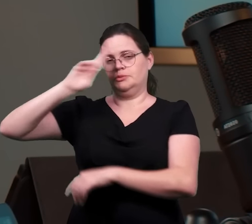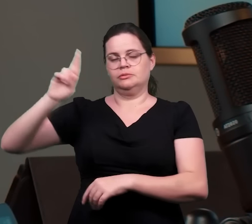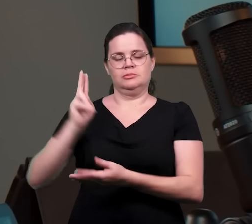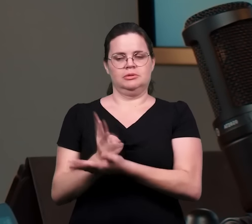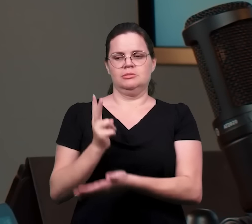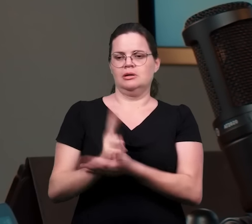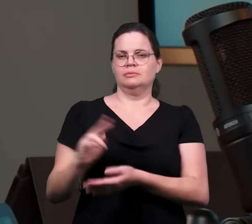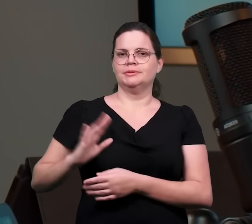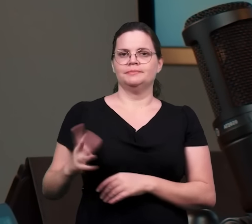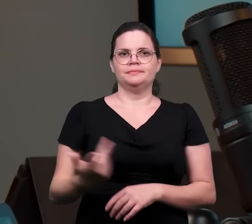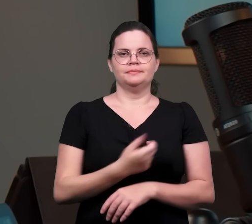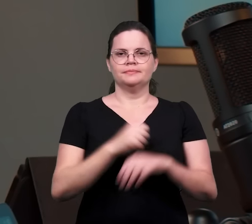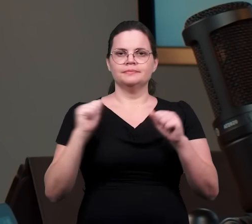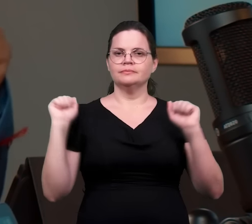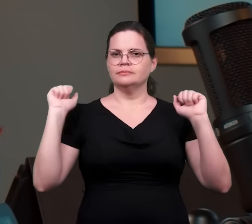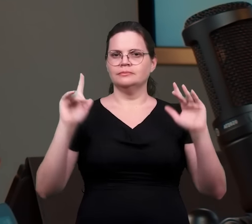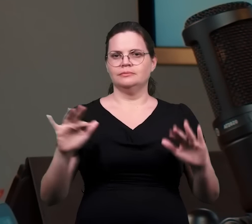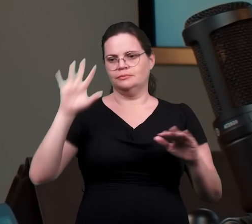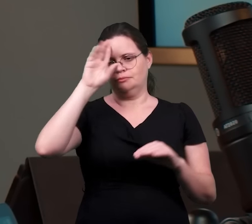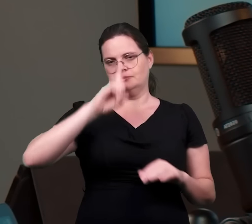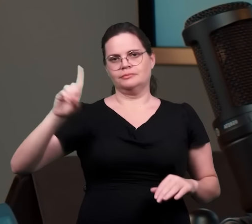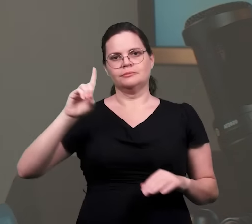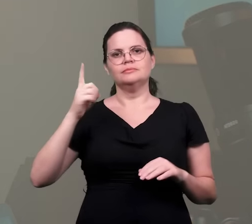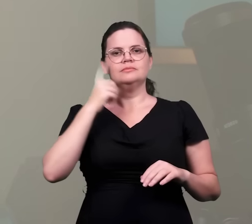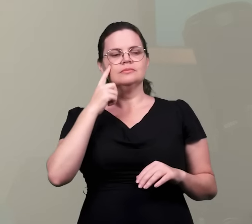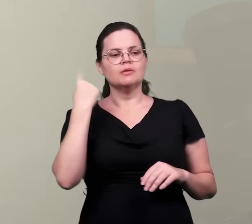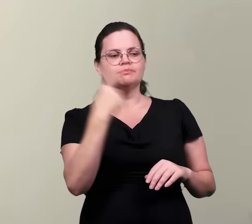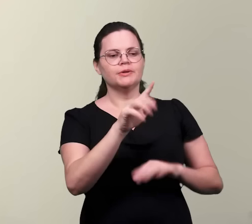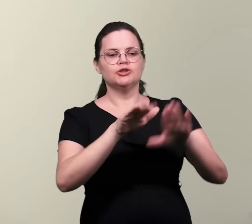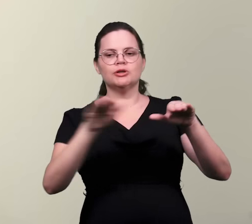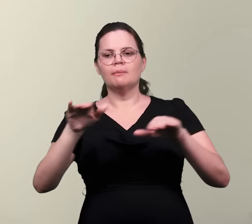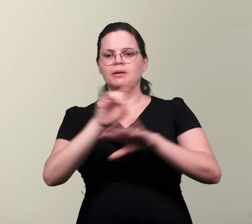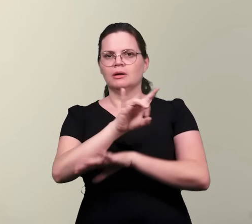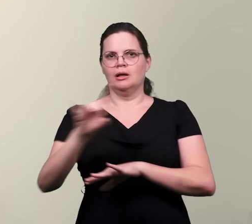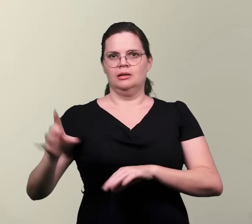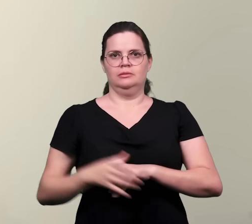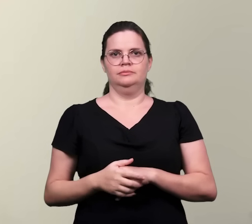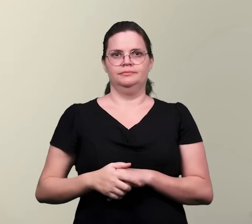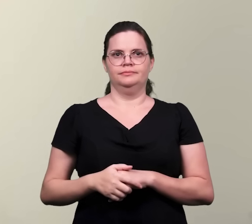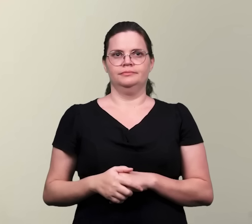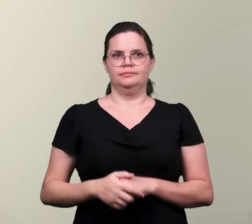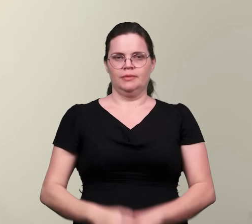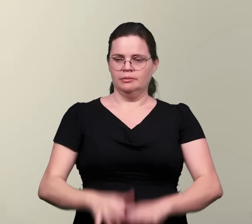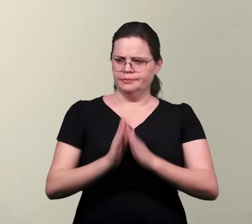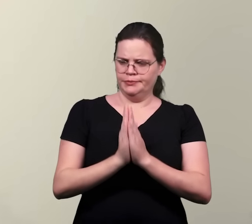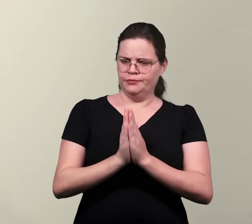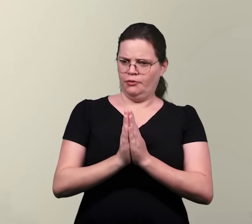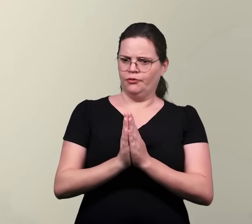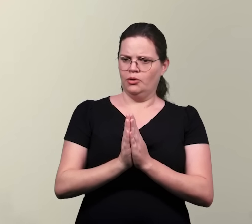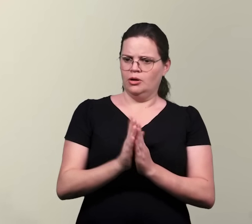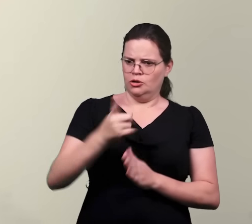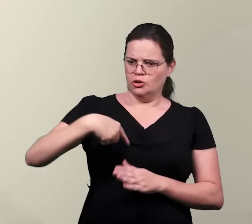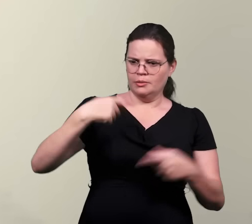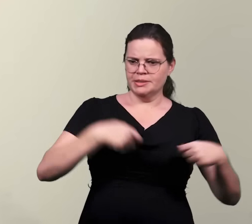sempre, sempre. A salvação, a bênção, é Deus buscando encontrar o homem. Agora, pois, deixa-nos ir caminho de 3